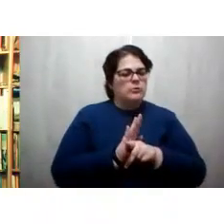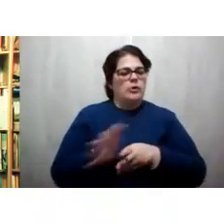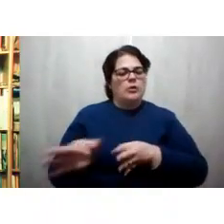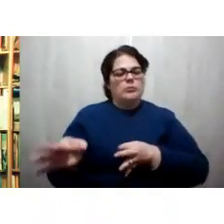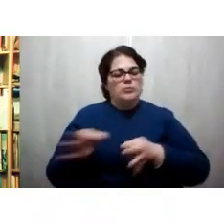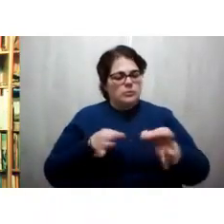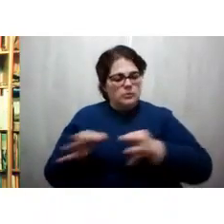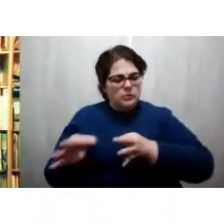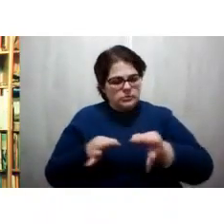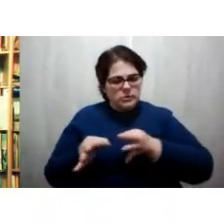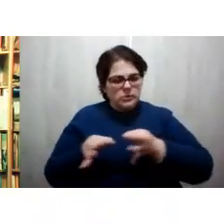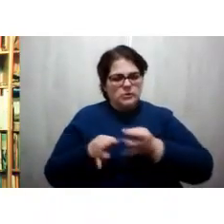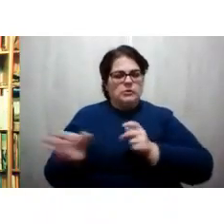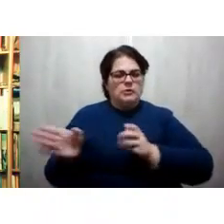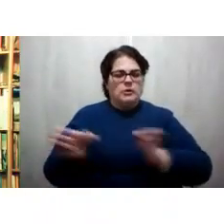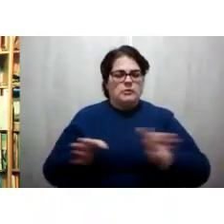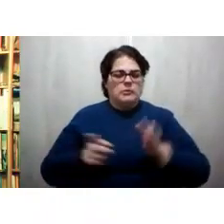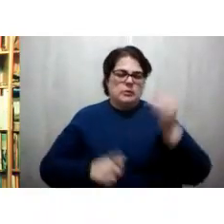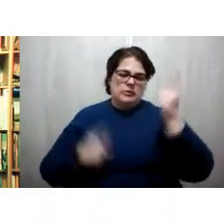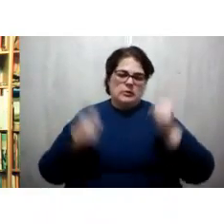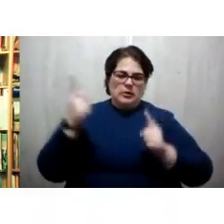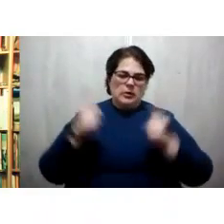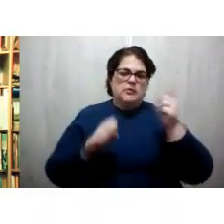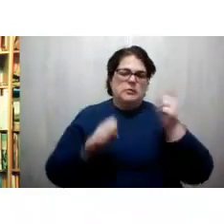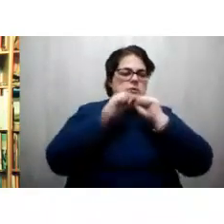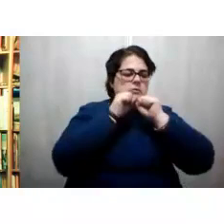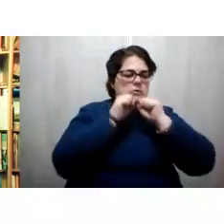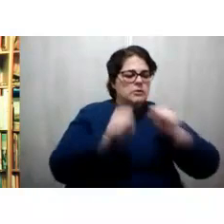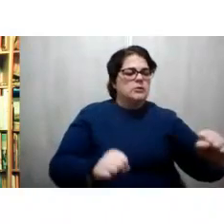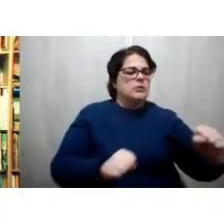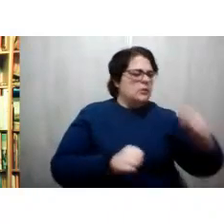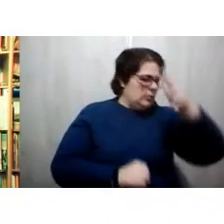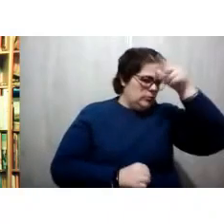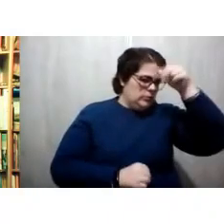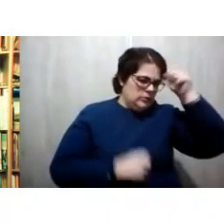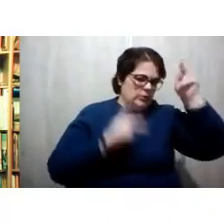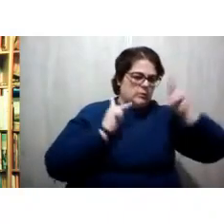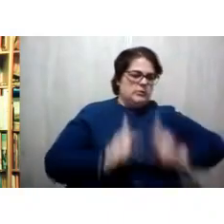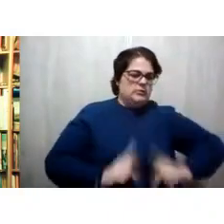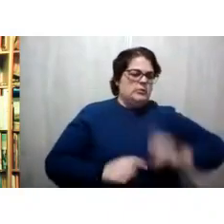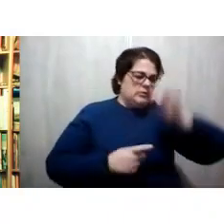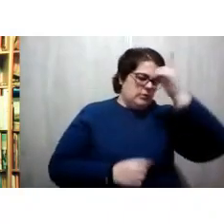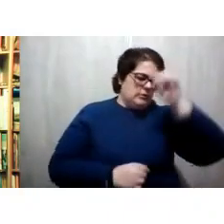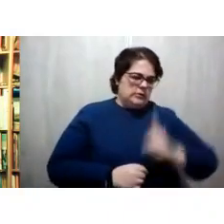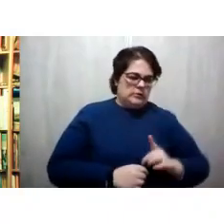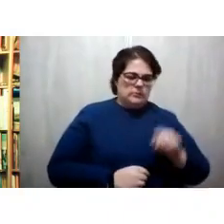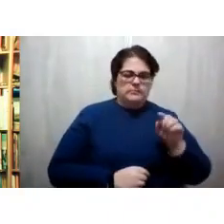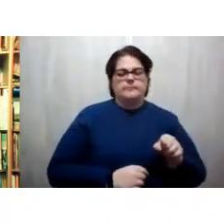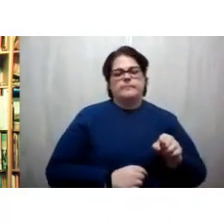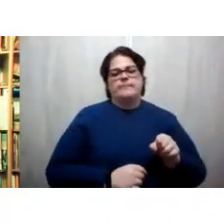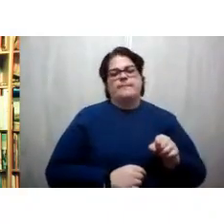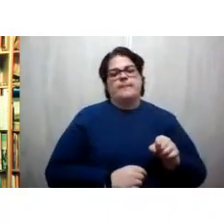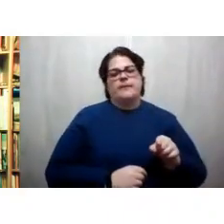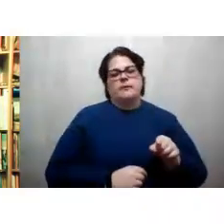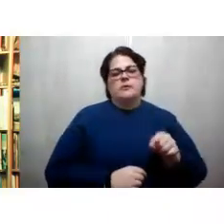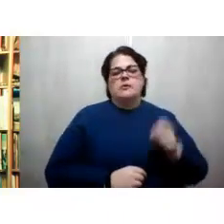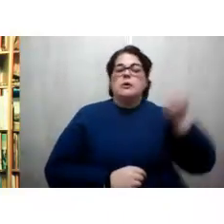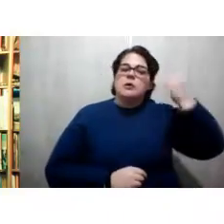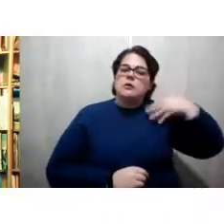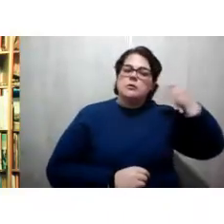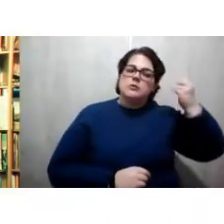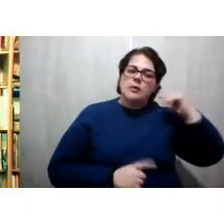para o Carnaval da Secretaria Municipal da Pessoa com Deficiência. Né? Junto com a audiodescrição,